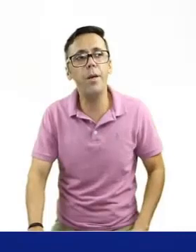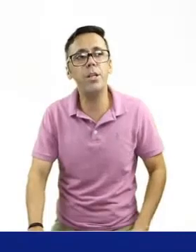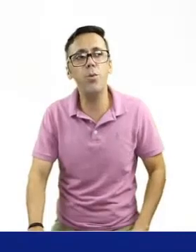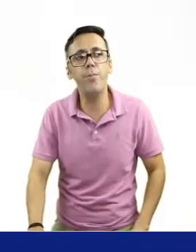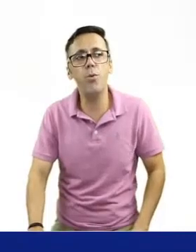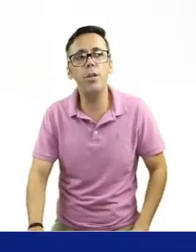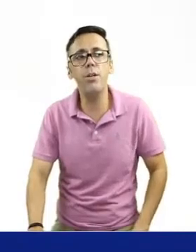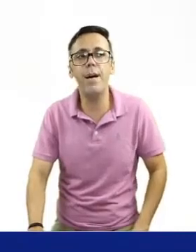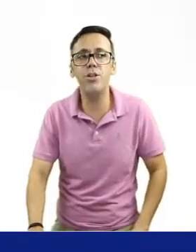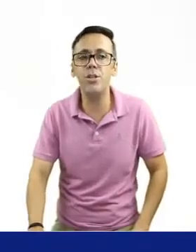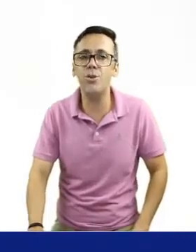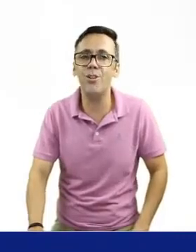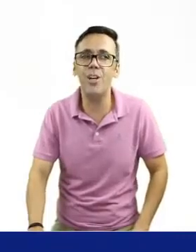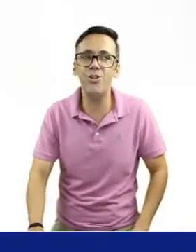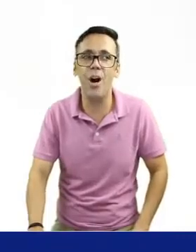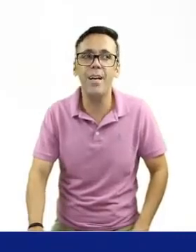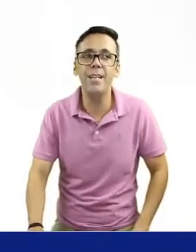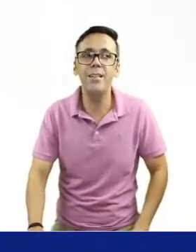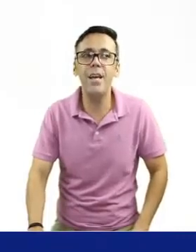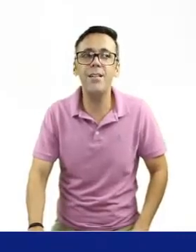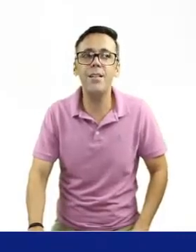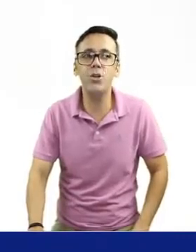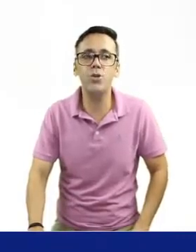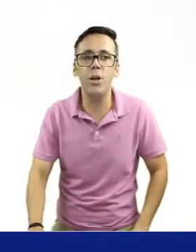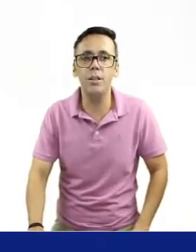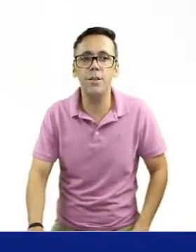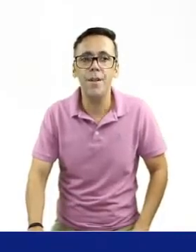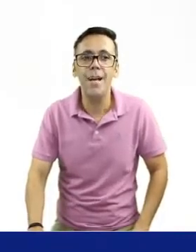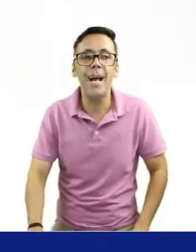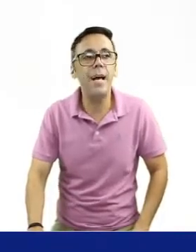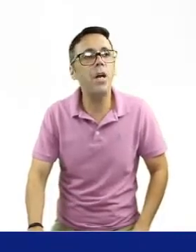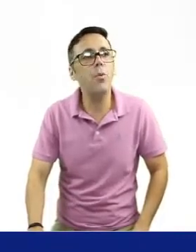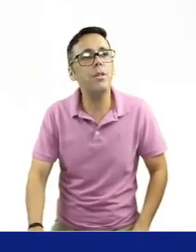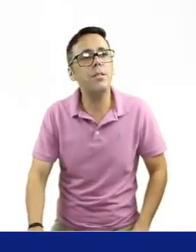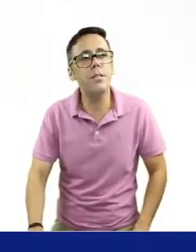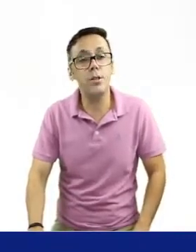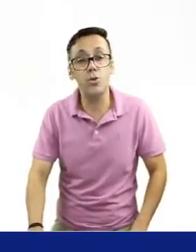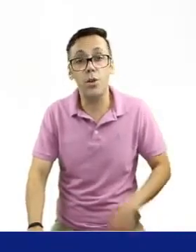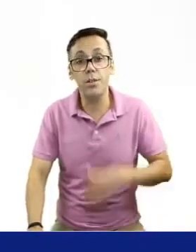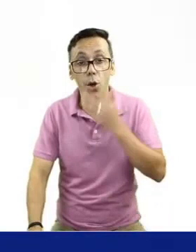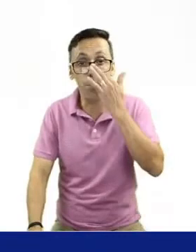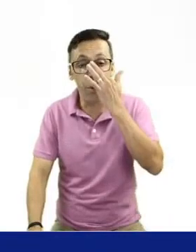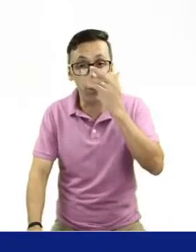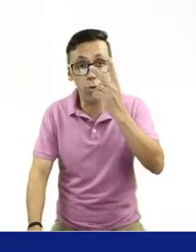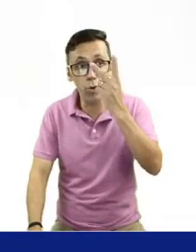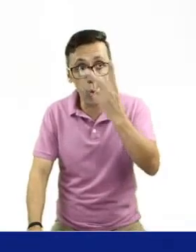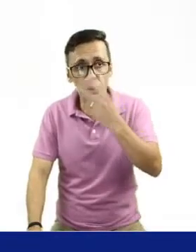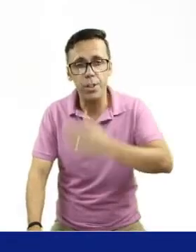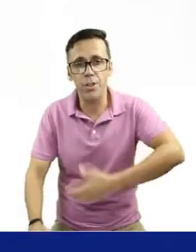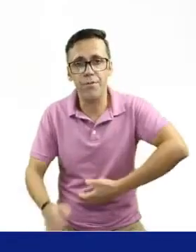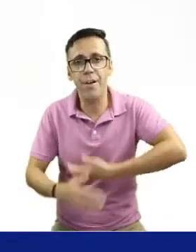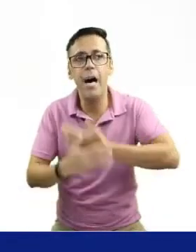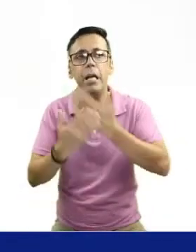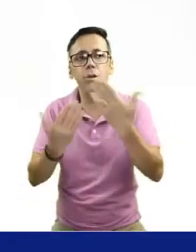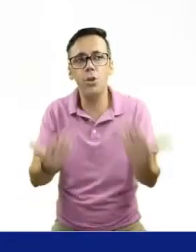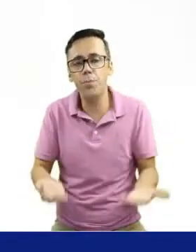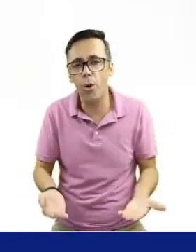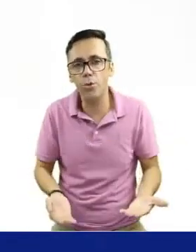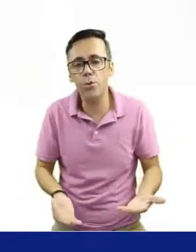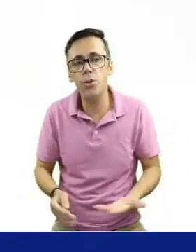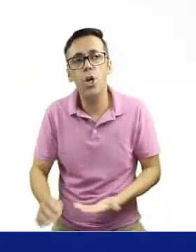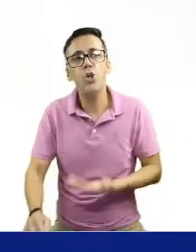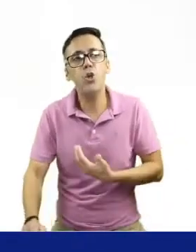saúde pública tenho um pouquinho mais questões Olha só 15 questões cada uma dessas questões tem o peso do ser